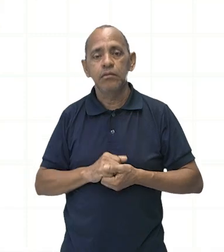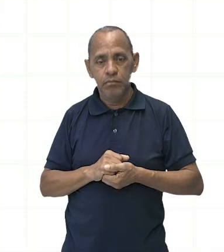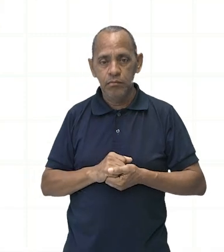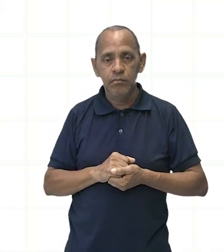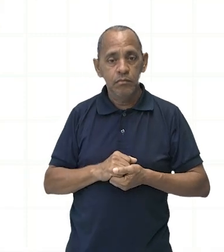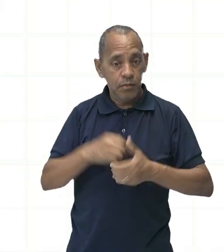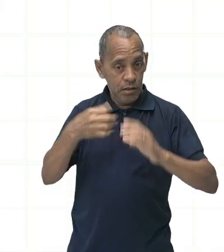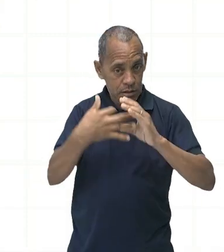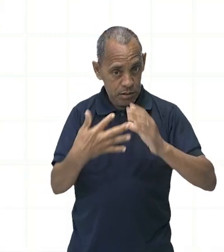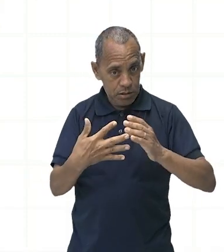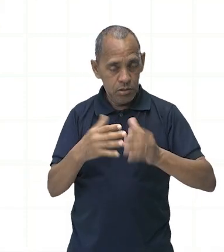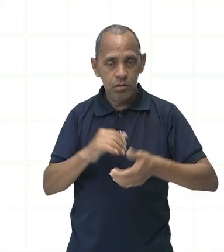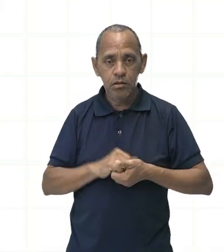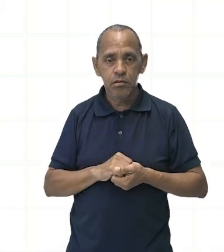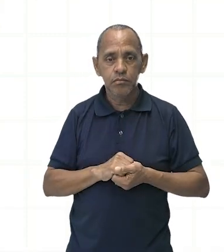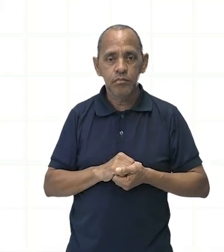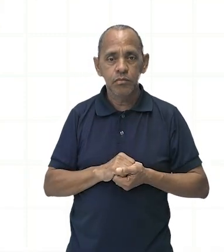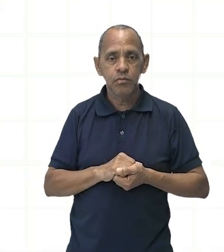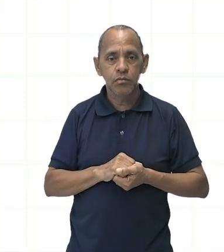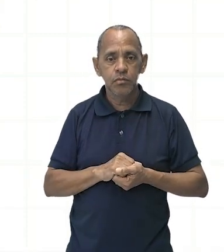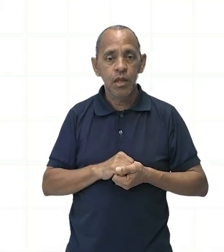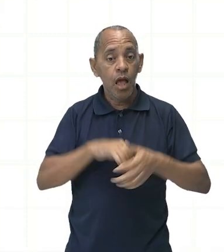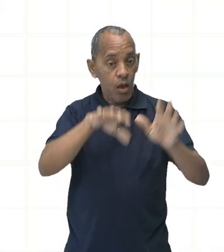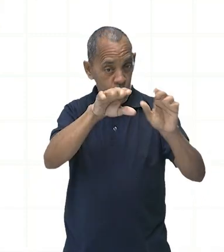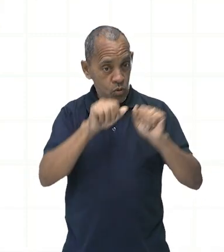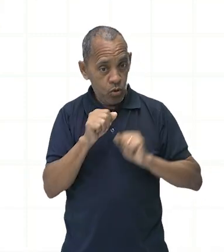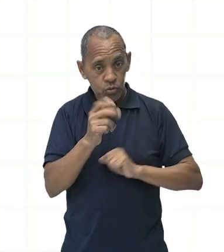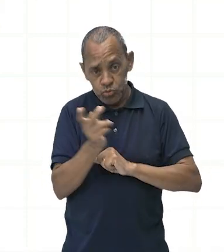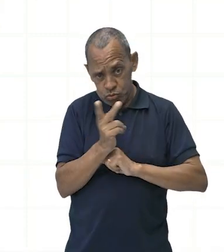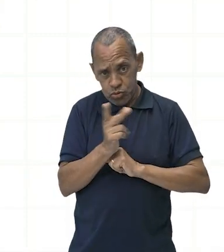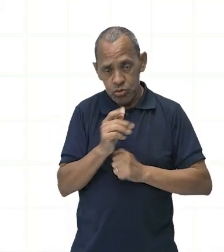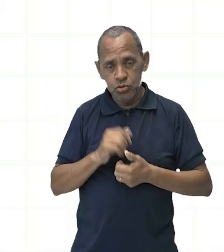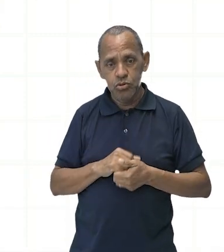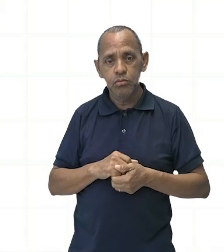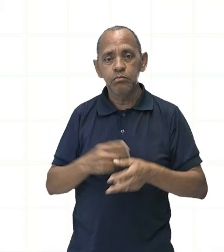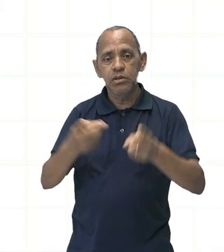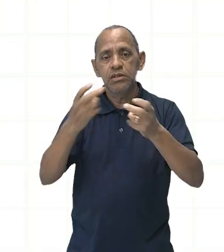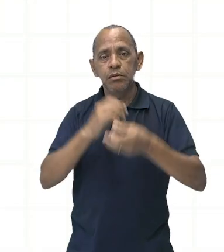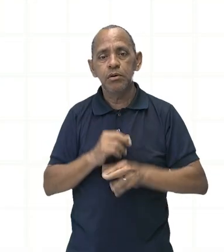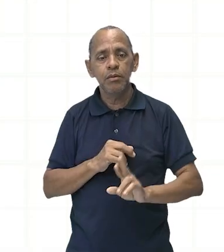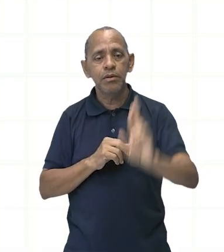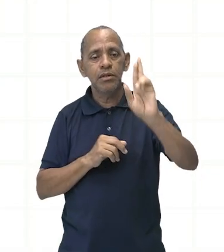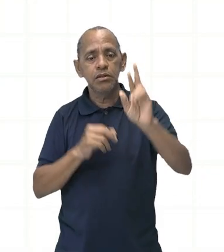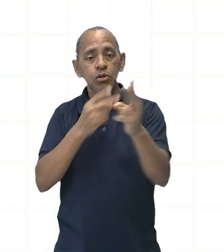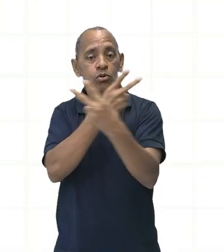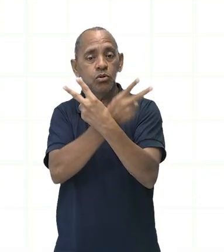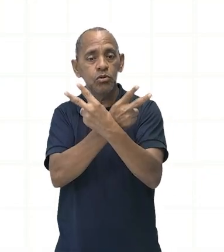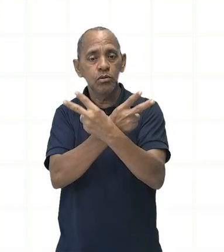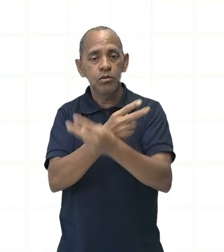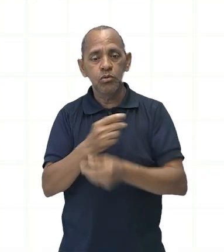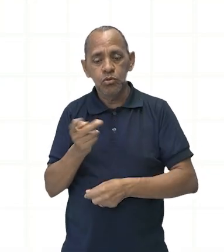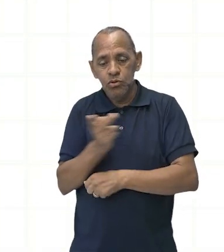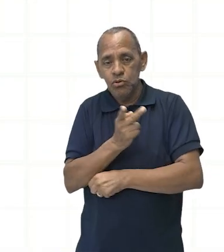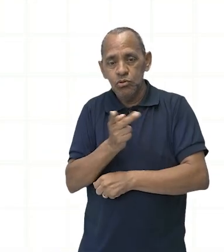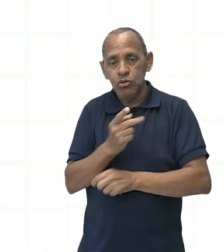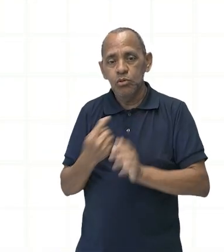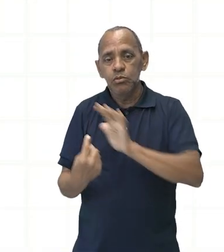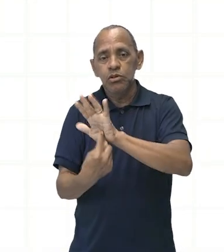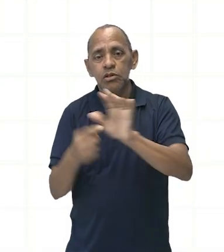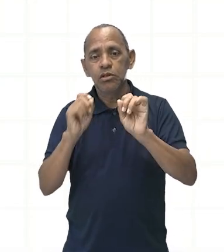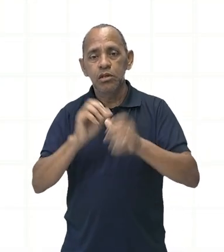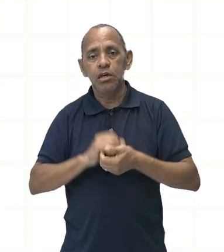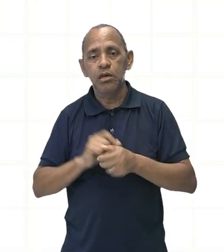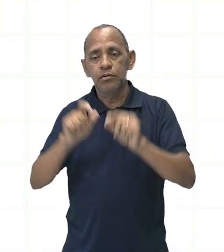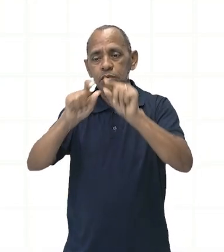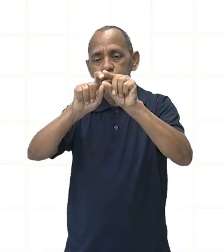pai portador e temos a mãe portadora. Percebam a representação dos seus cromossomos. Ambos apresentam